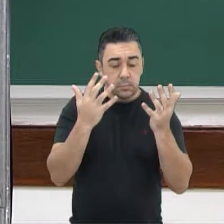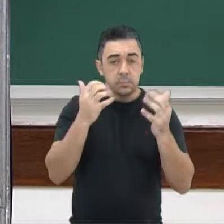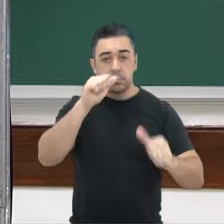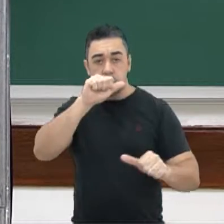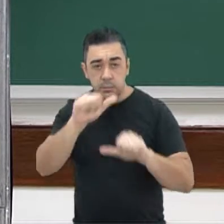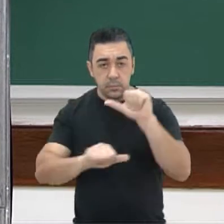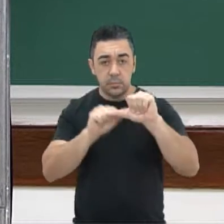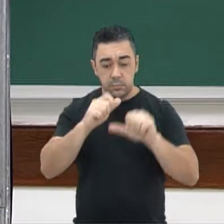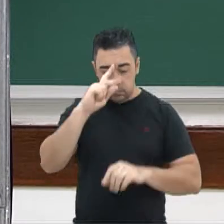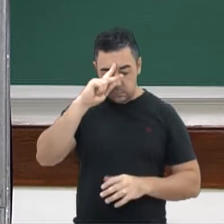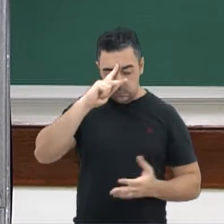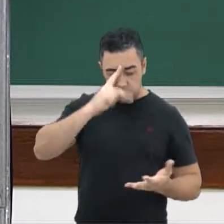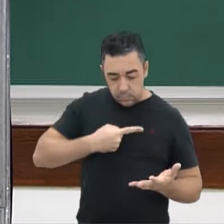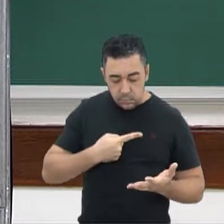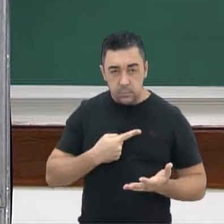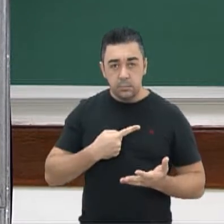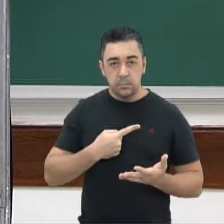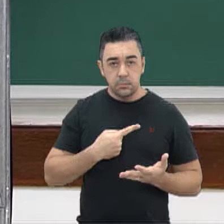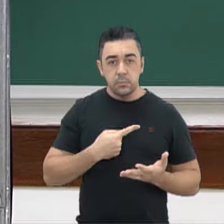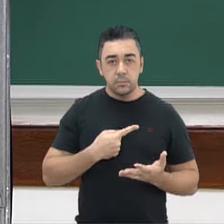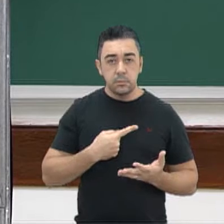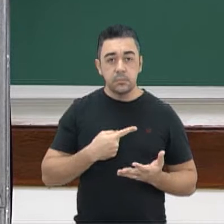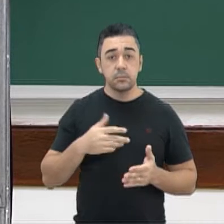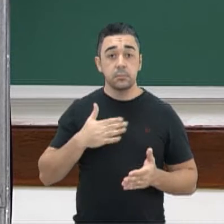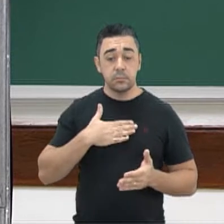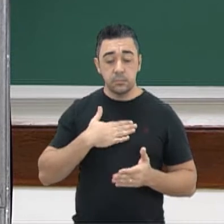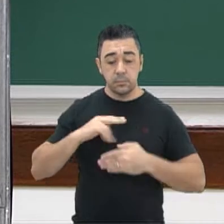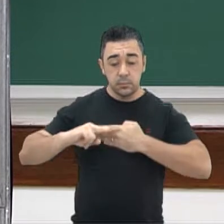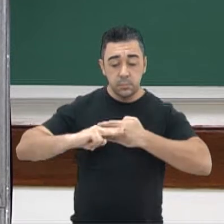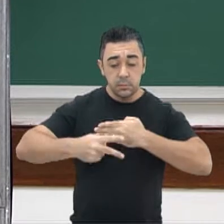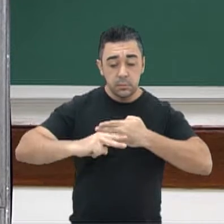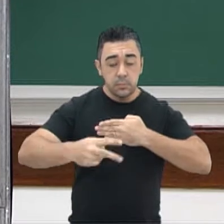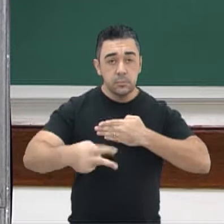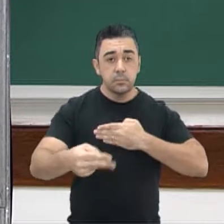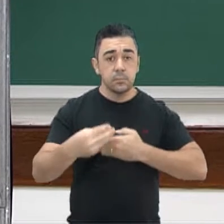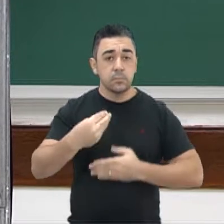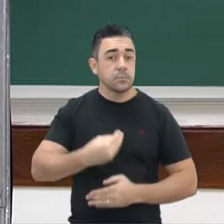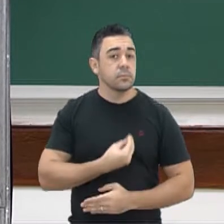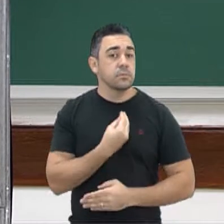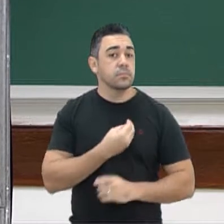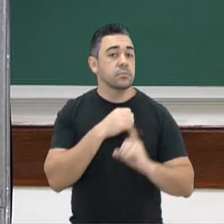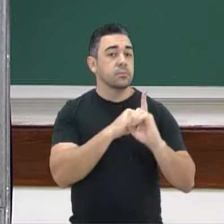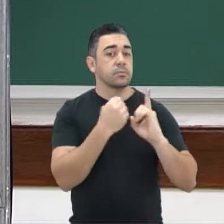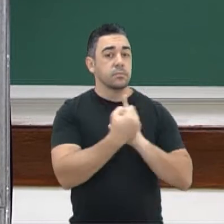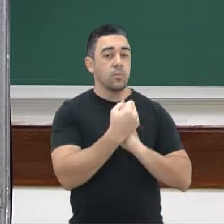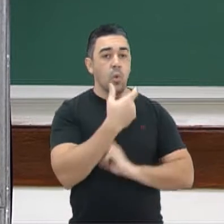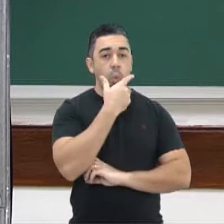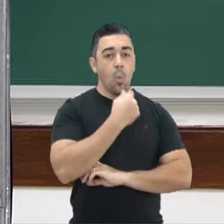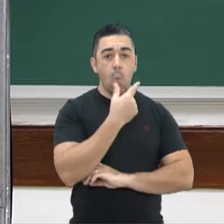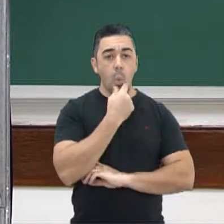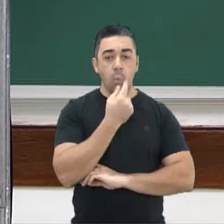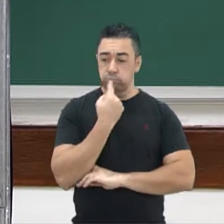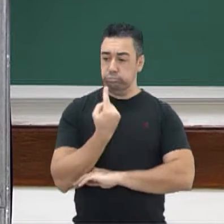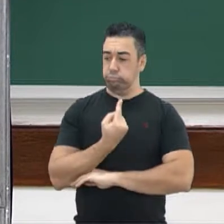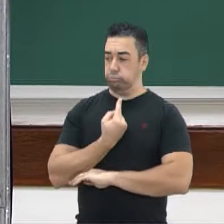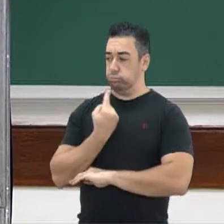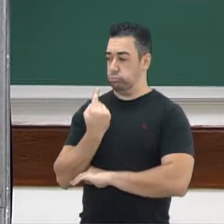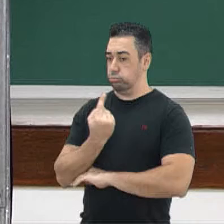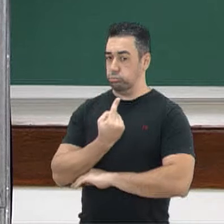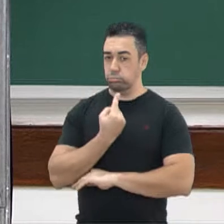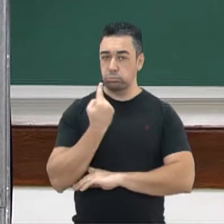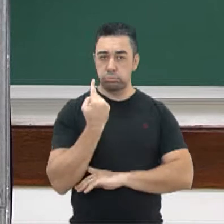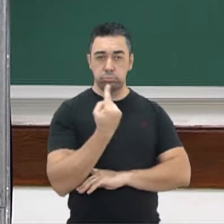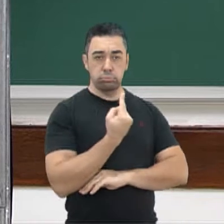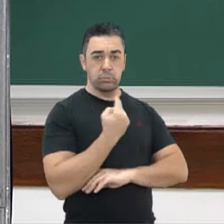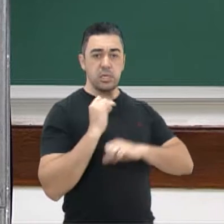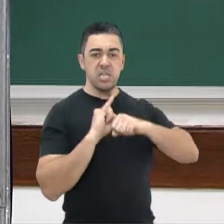indivíduo, ele tem consequências da vida desse indivíduo em sociedade. Nenhum homem é uma ilha, ninguém vive isolado.